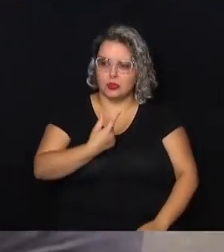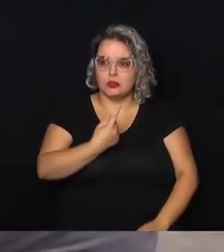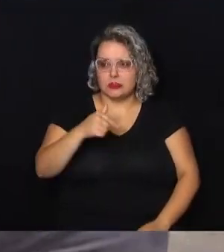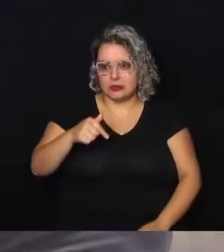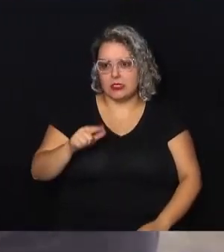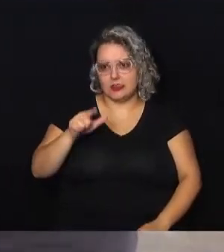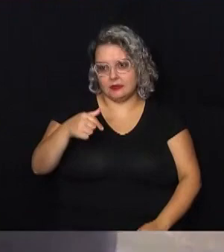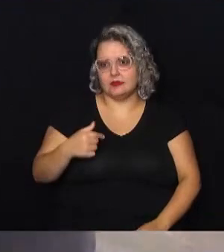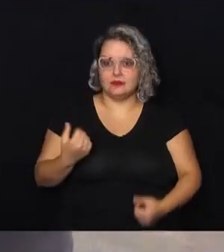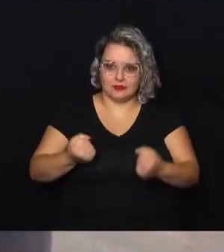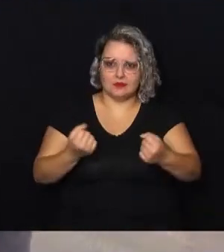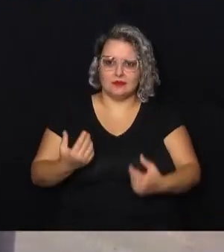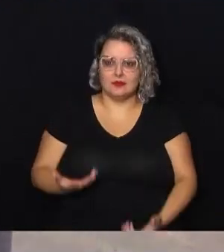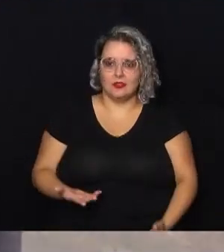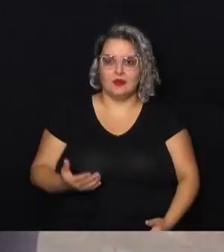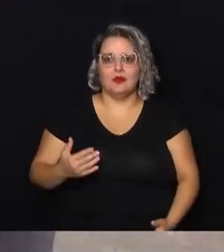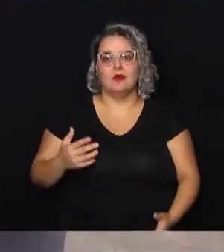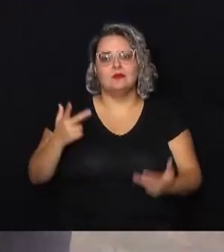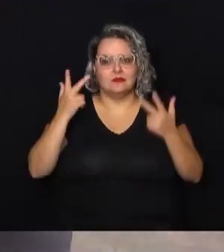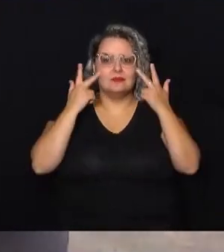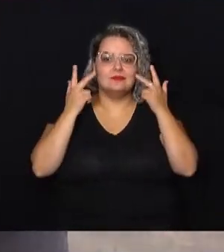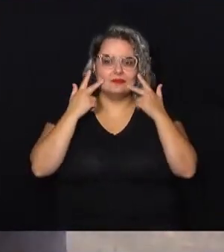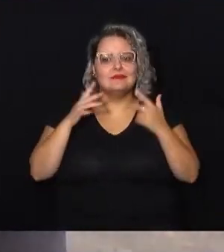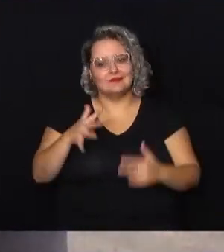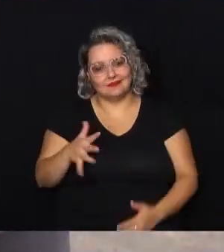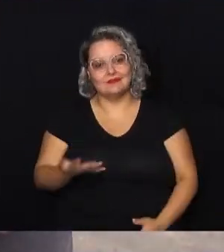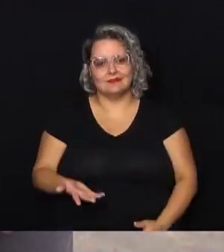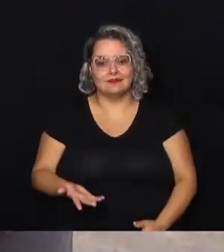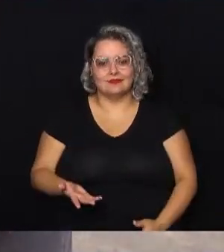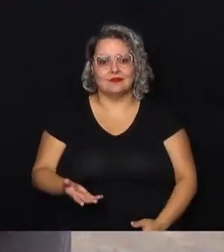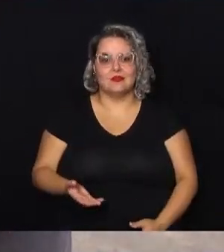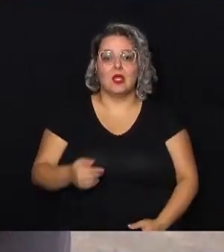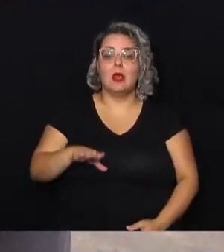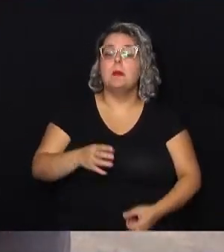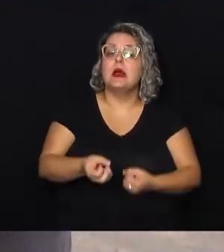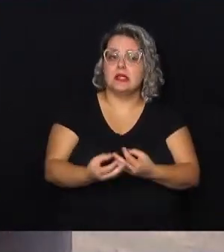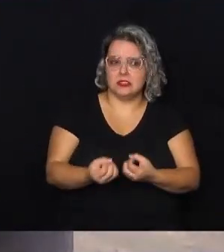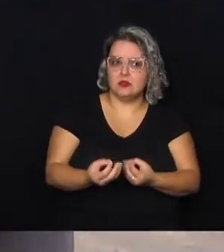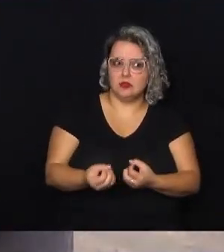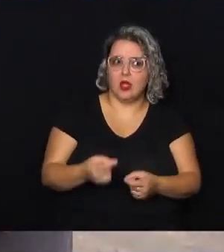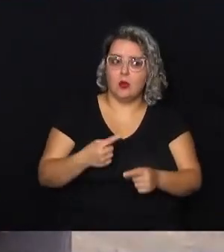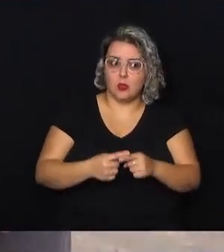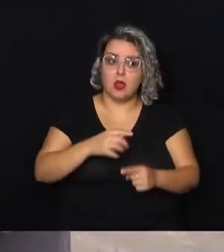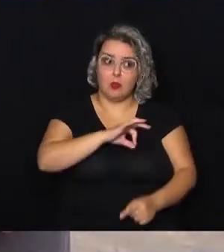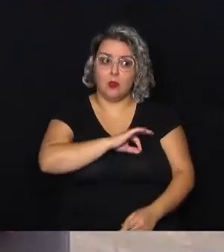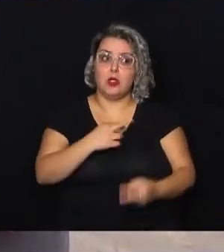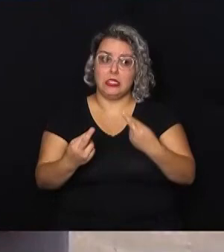então, por enquanto, o movimento ainda está razoável. Bom, passando mais algumas informações, porque a Polícia